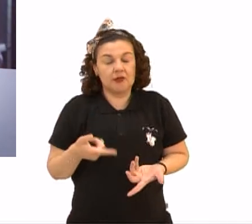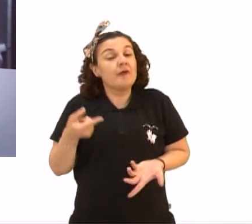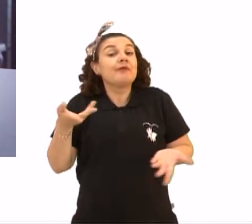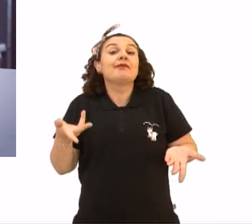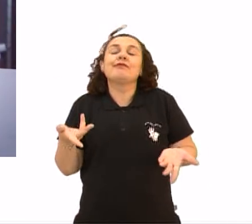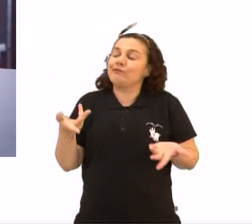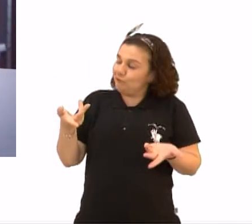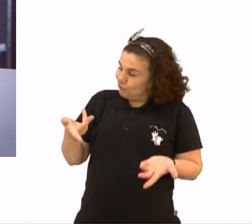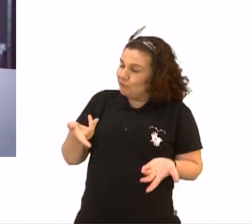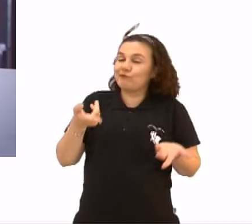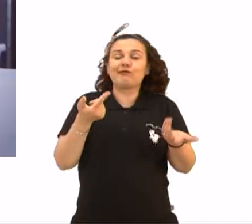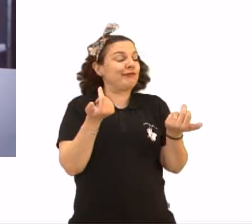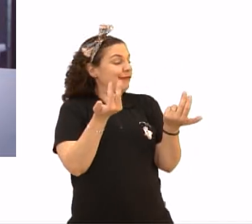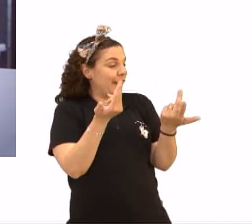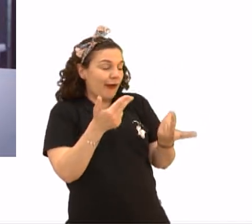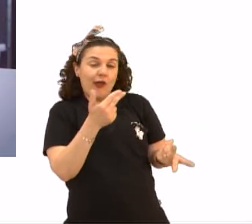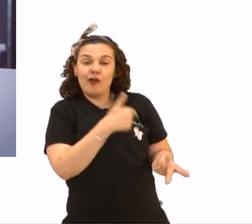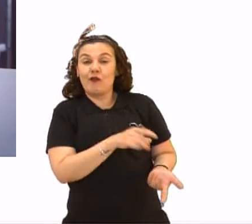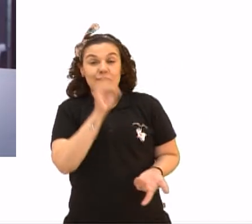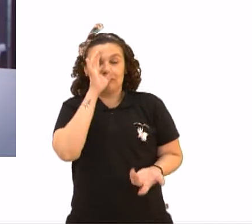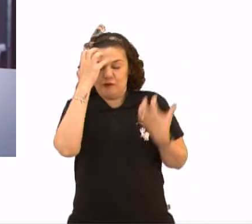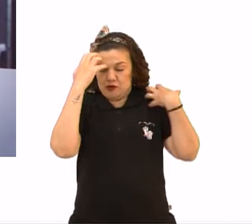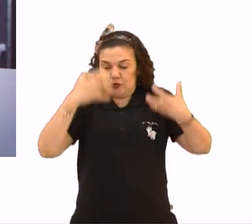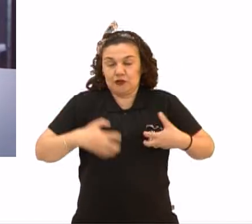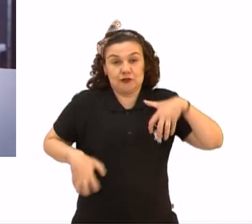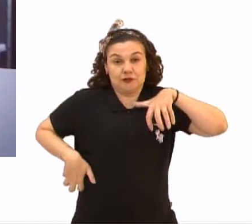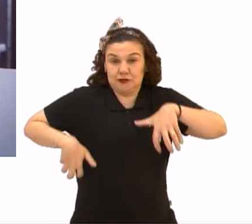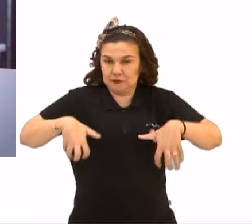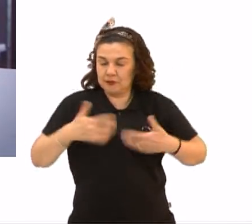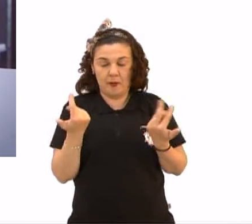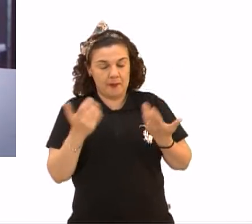então foge ao controle dele, né? Foge ao controle, E